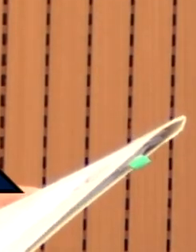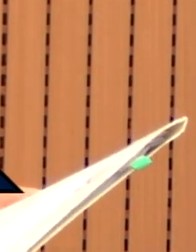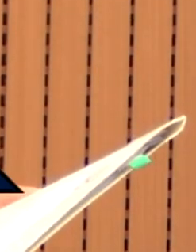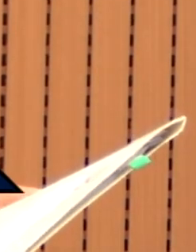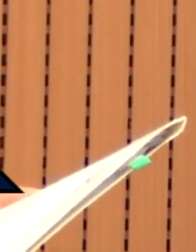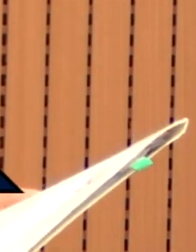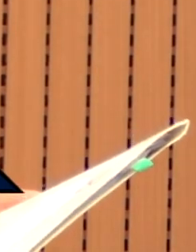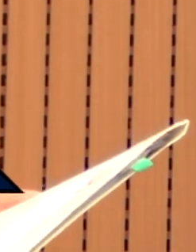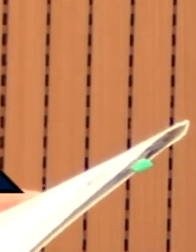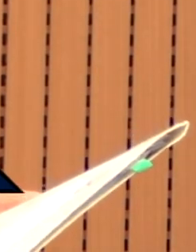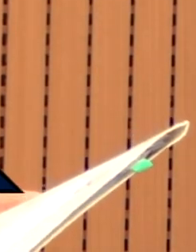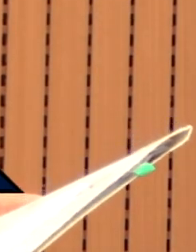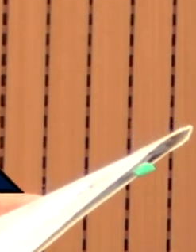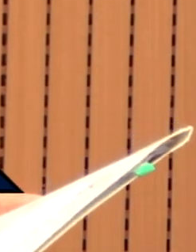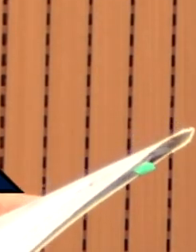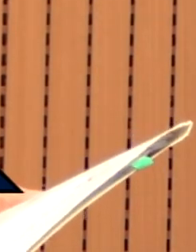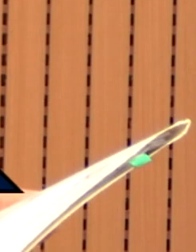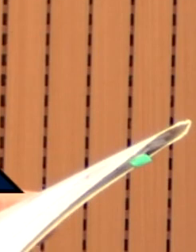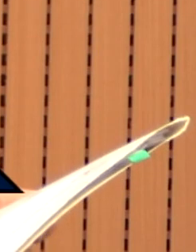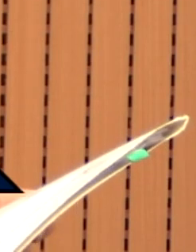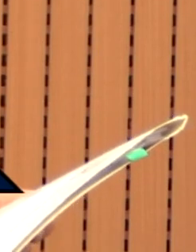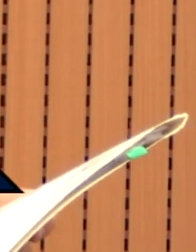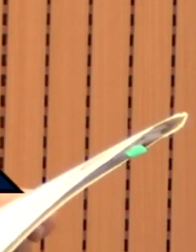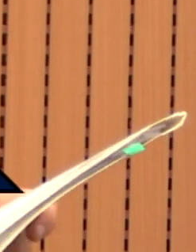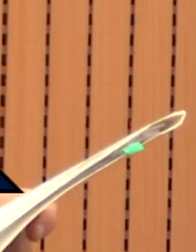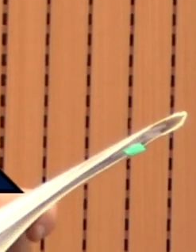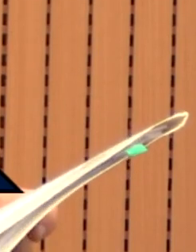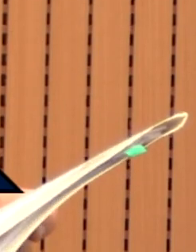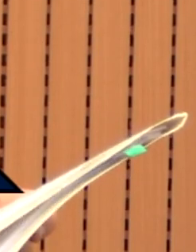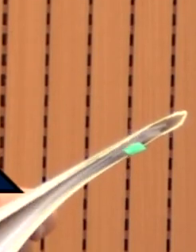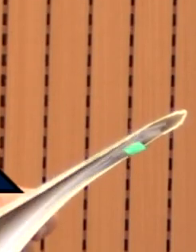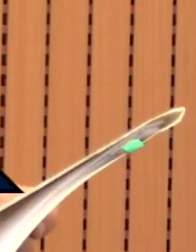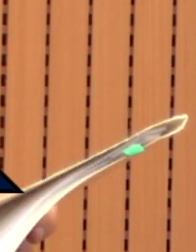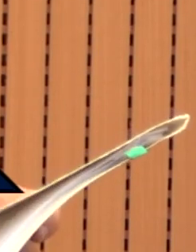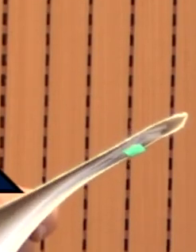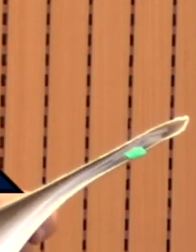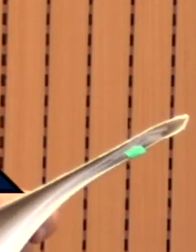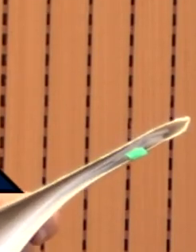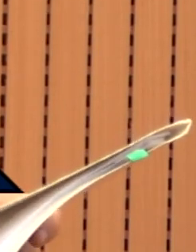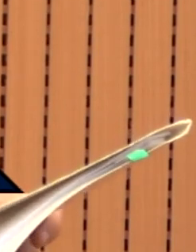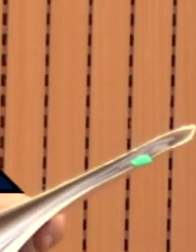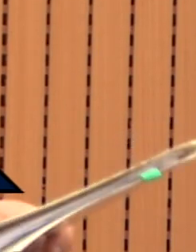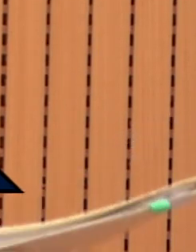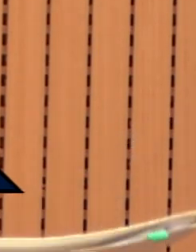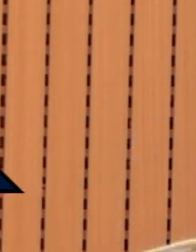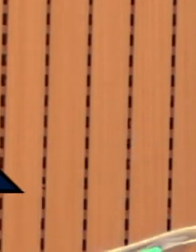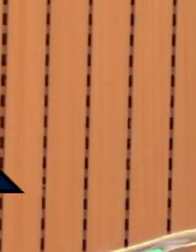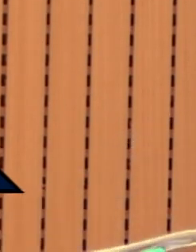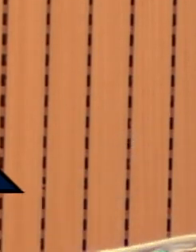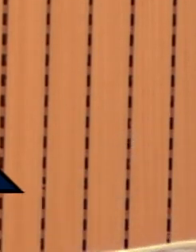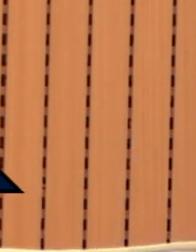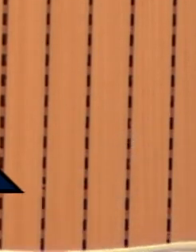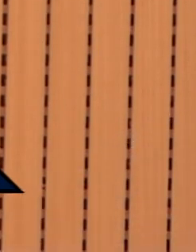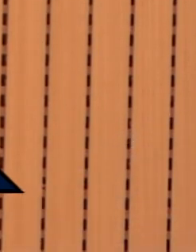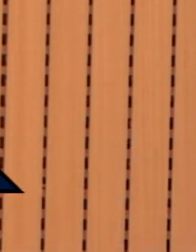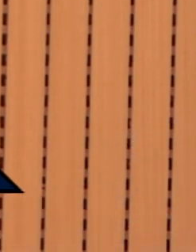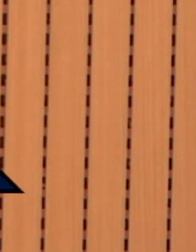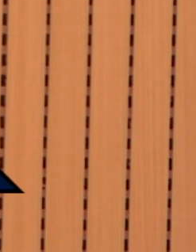a fixarem em suas dependências cartazes ou placas alusivas ao cumprimento da resolução RDC número 41, de 16 de setembro